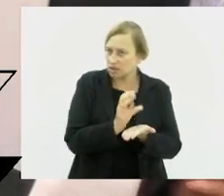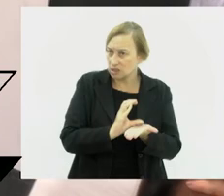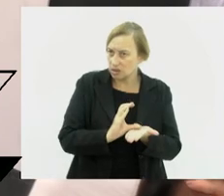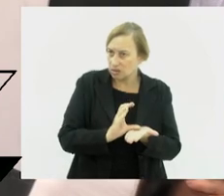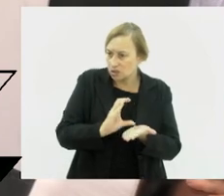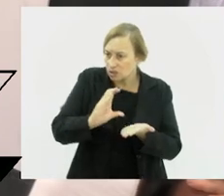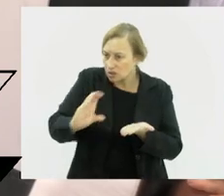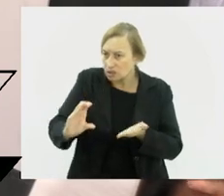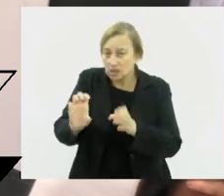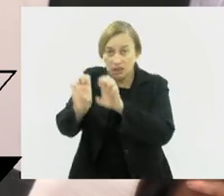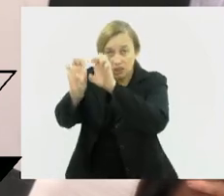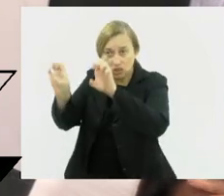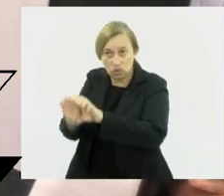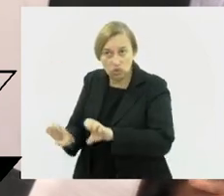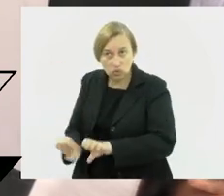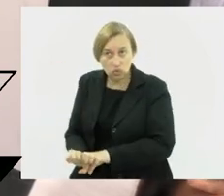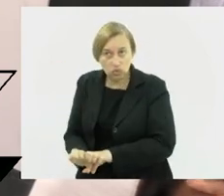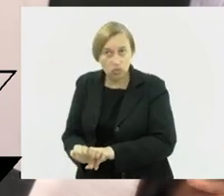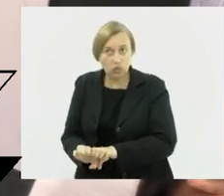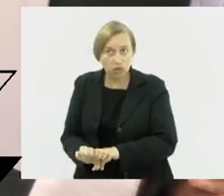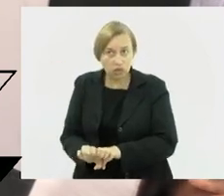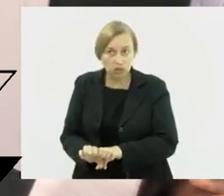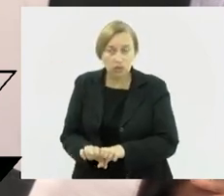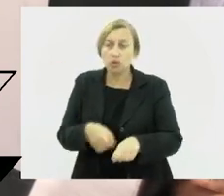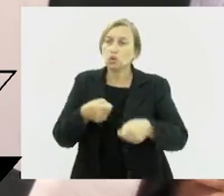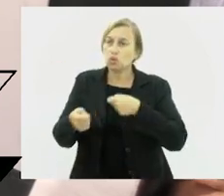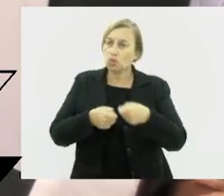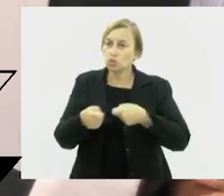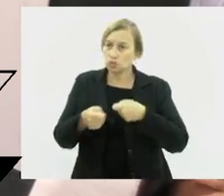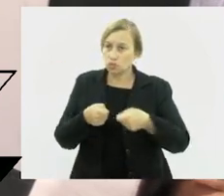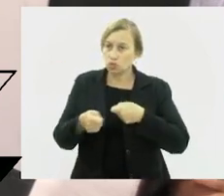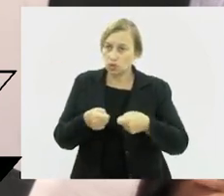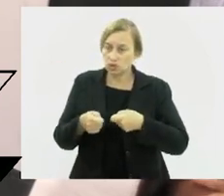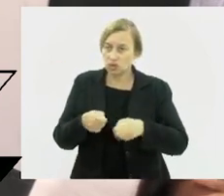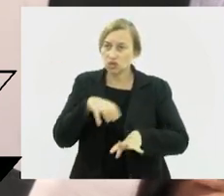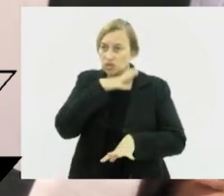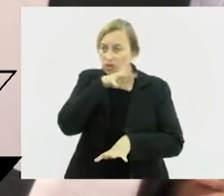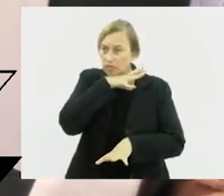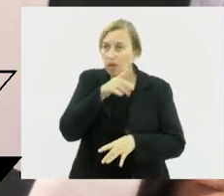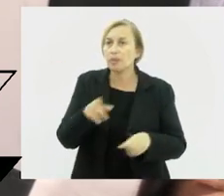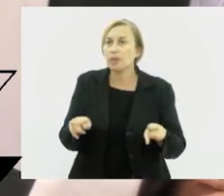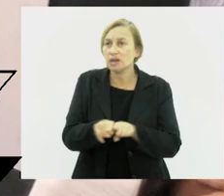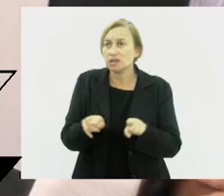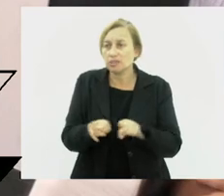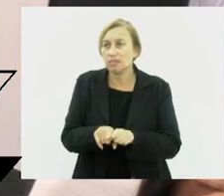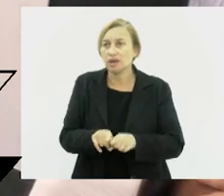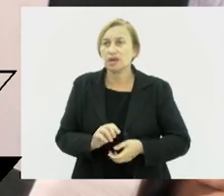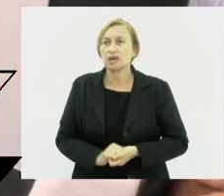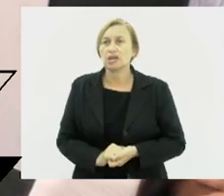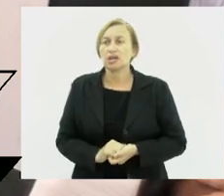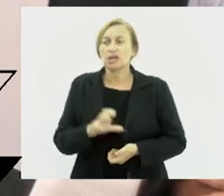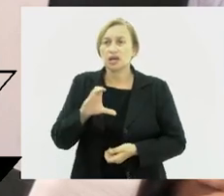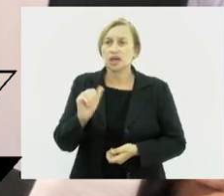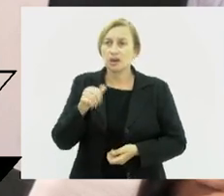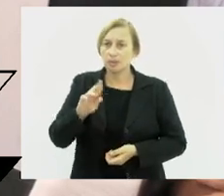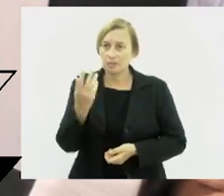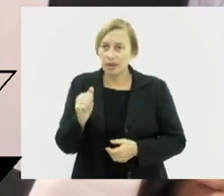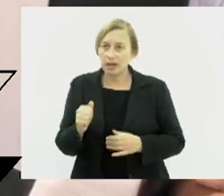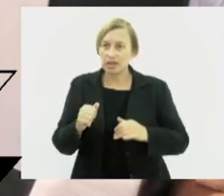de uma estrutura para ir além do controle populacional. Da mesma forma, falo, campanha